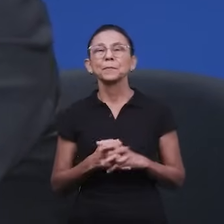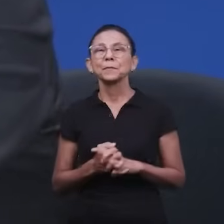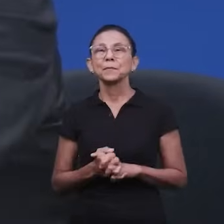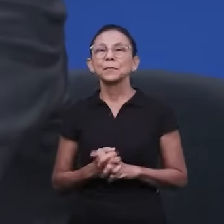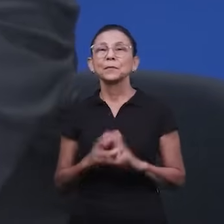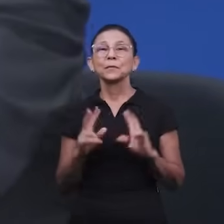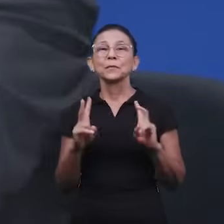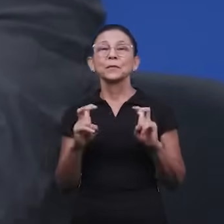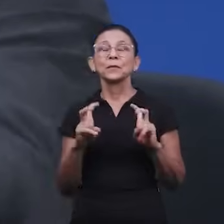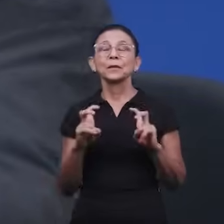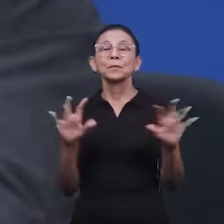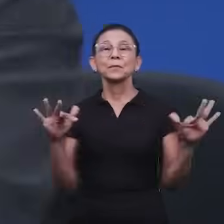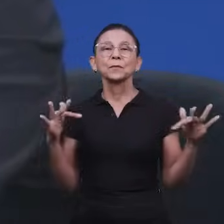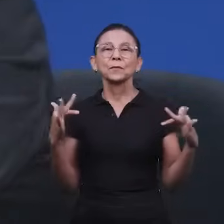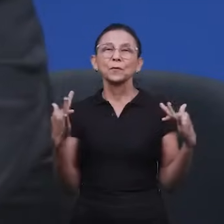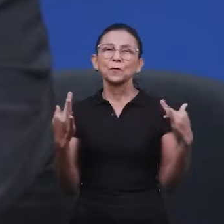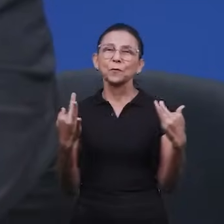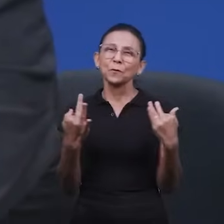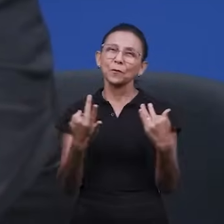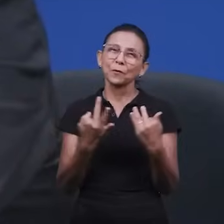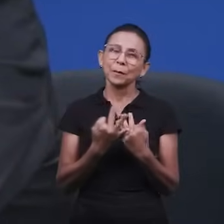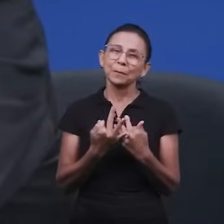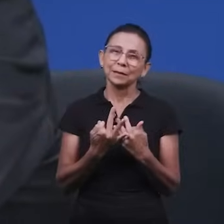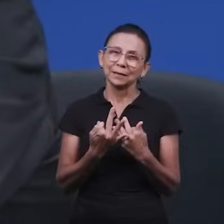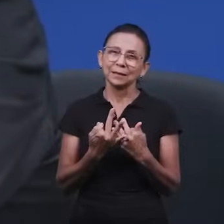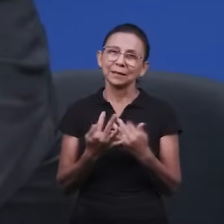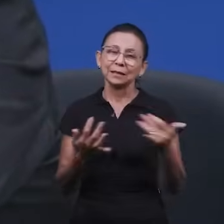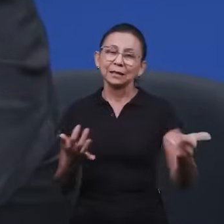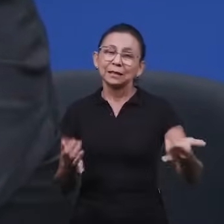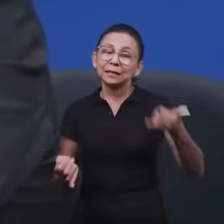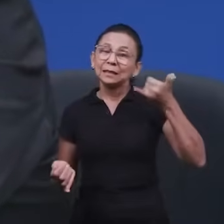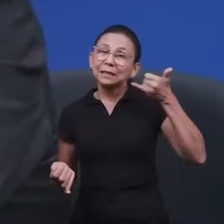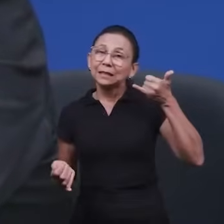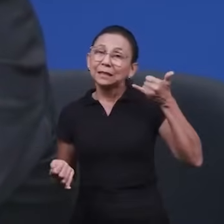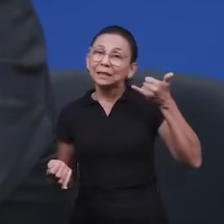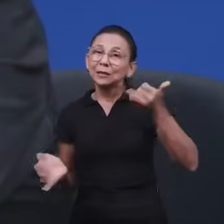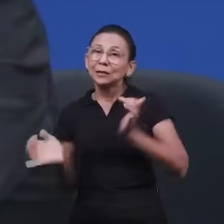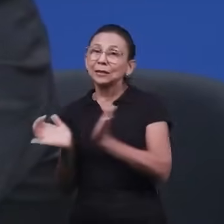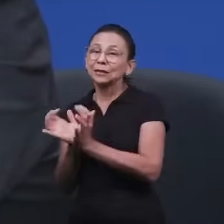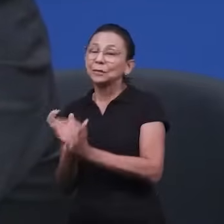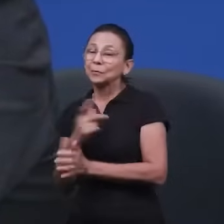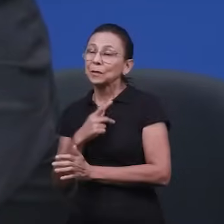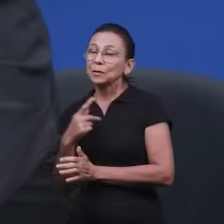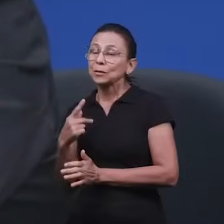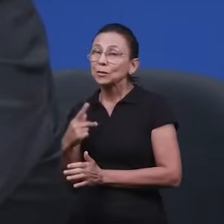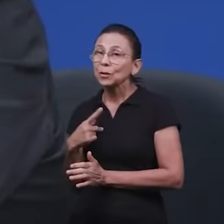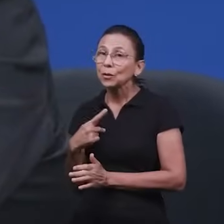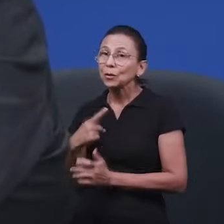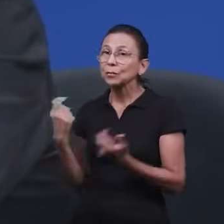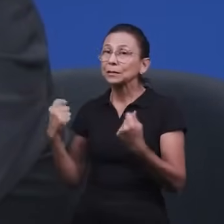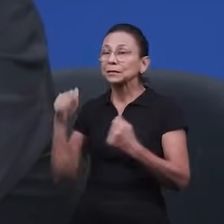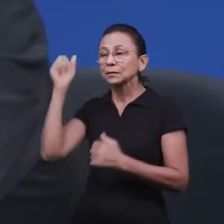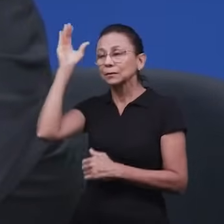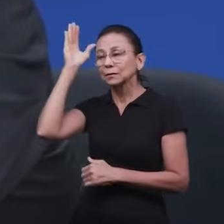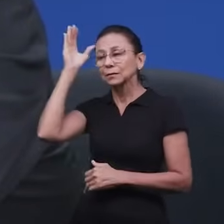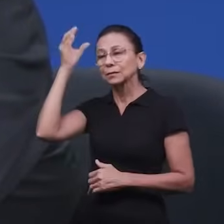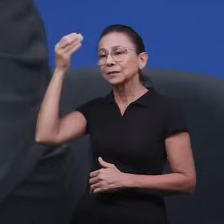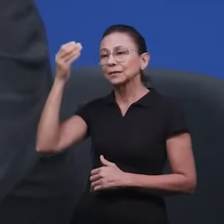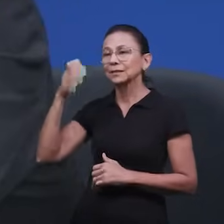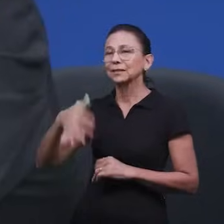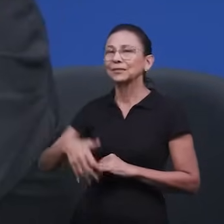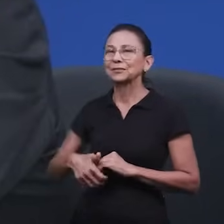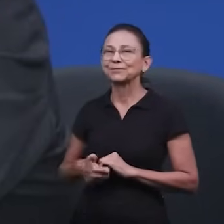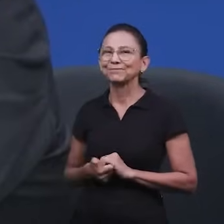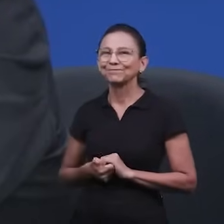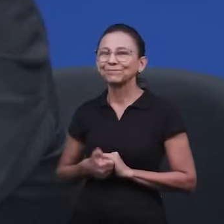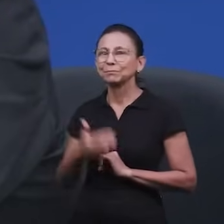tema foi famílias que ligam, procurando solução, procurando do